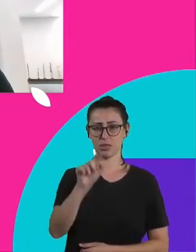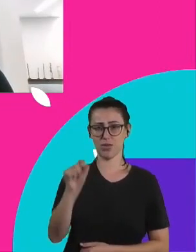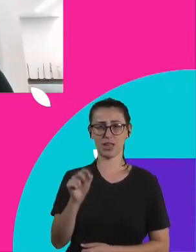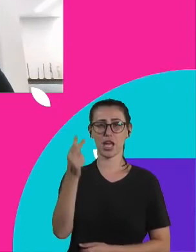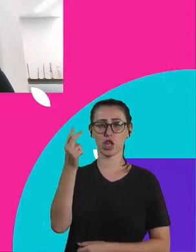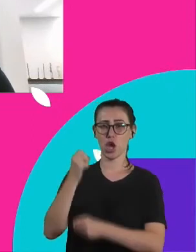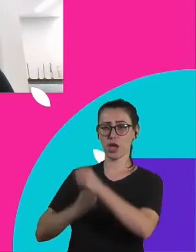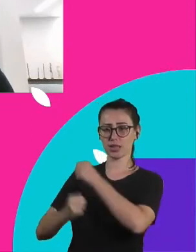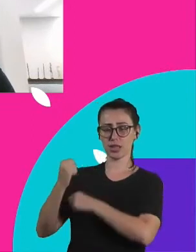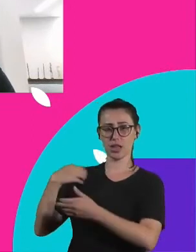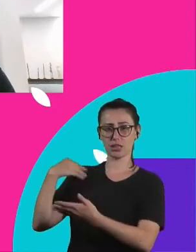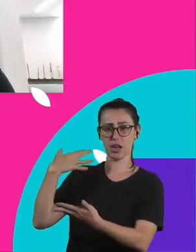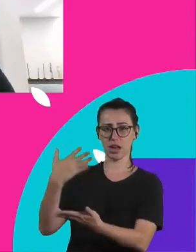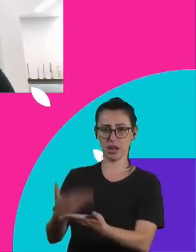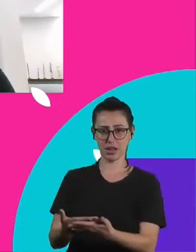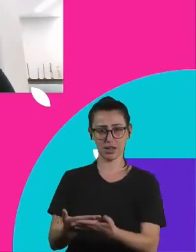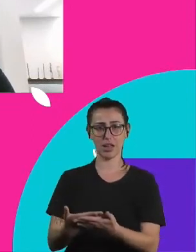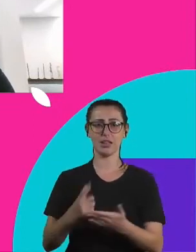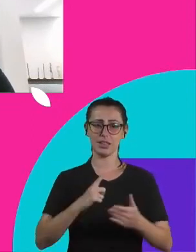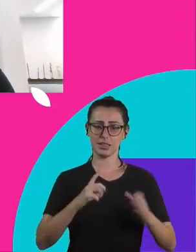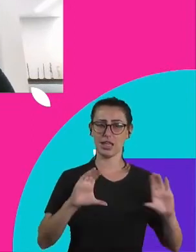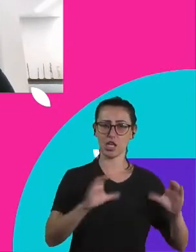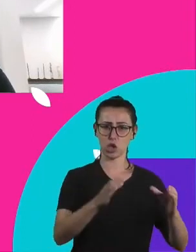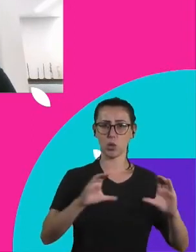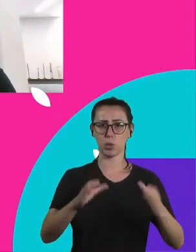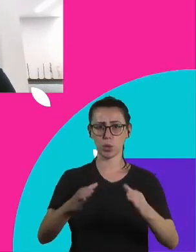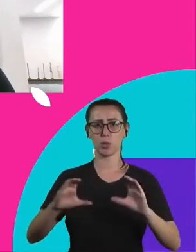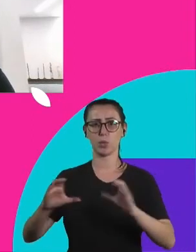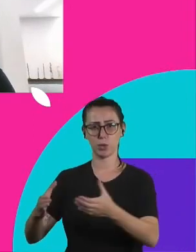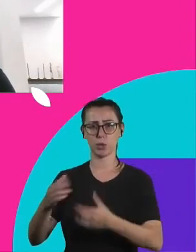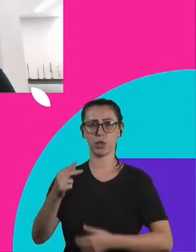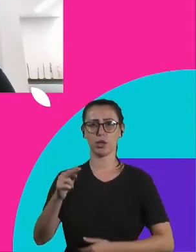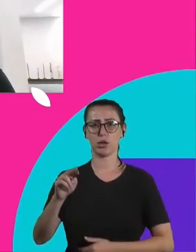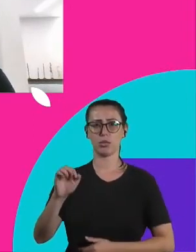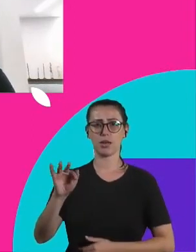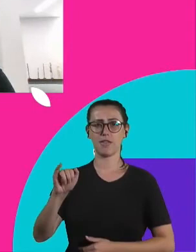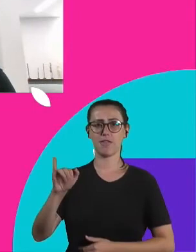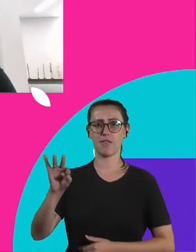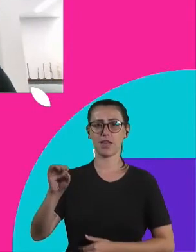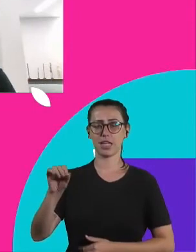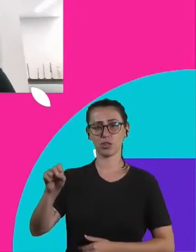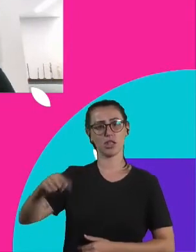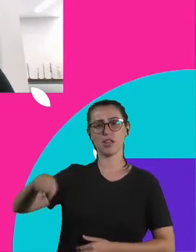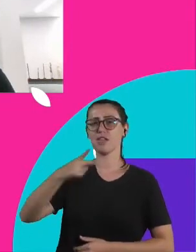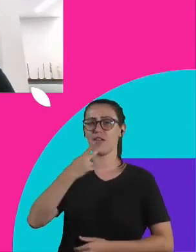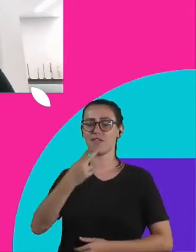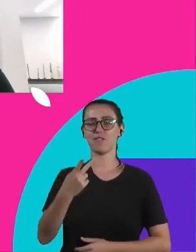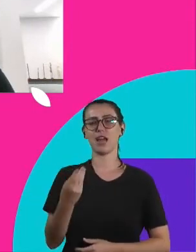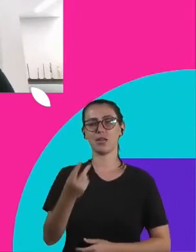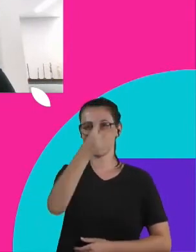2 anos, um conjunto de prefeitos, de forma exponencial, tem dito, eu quero no meu município